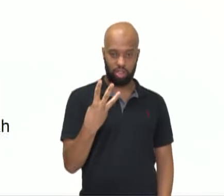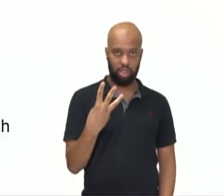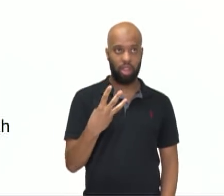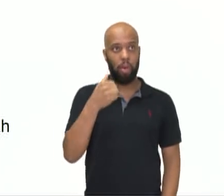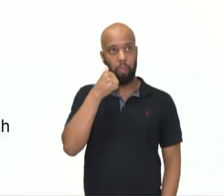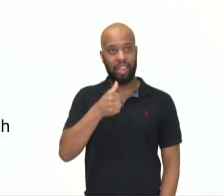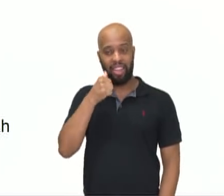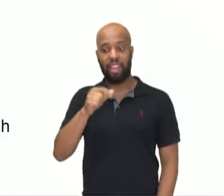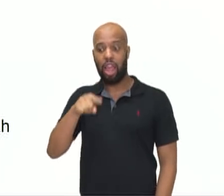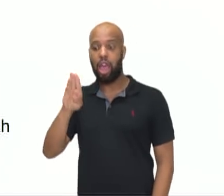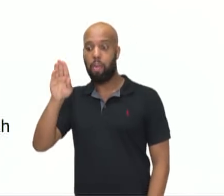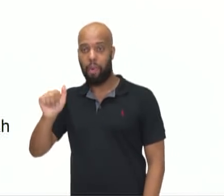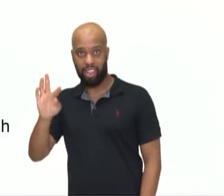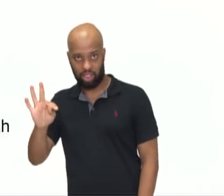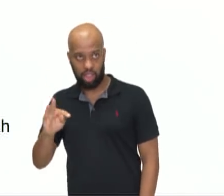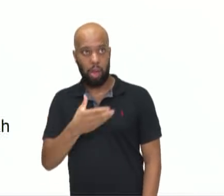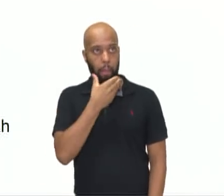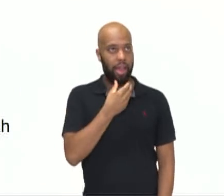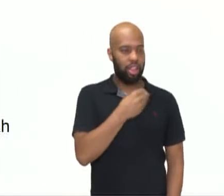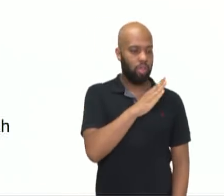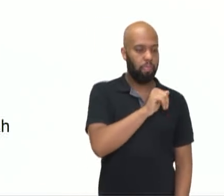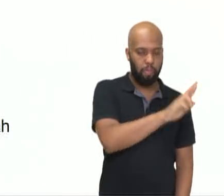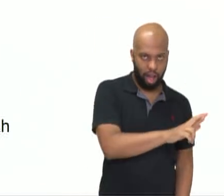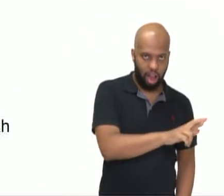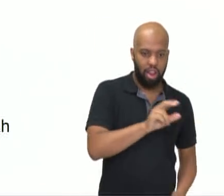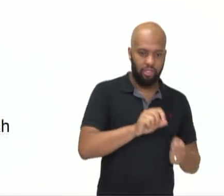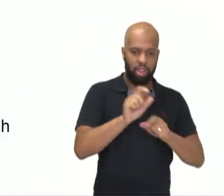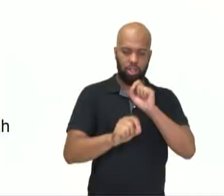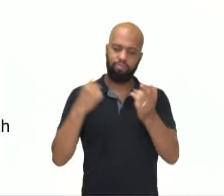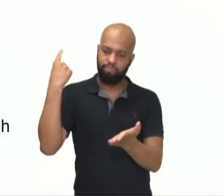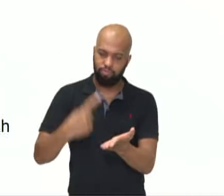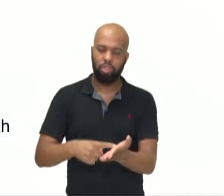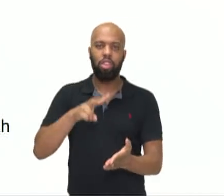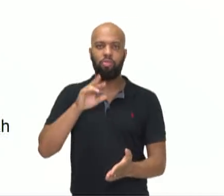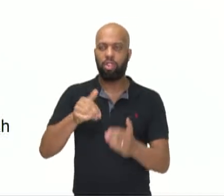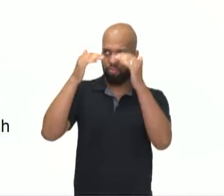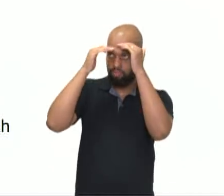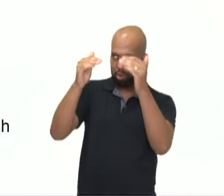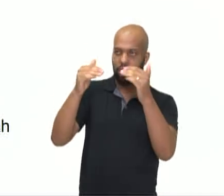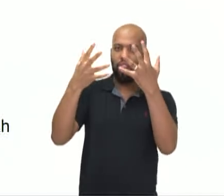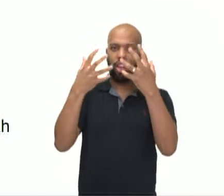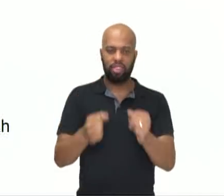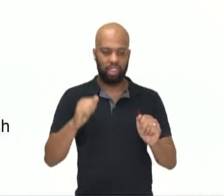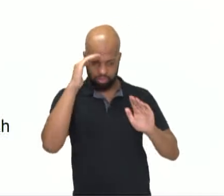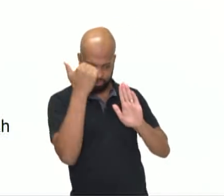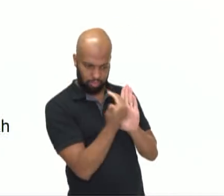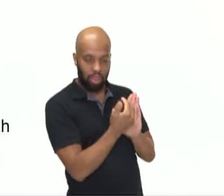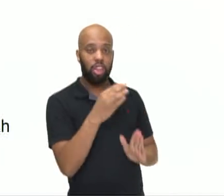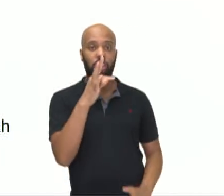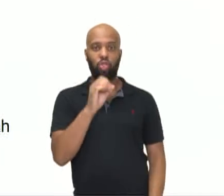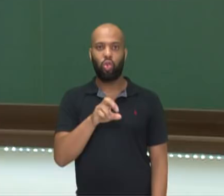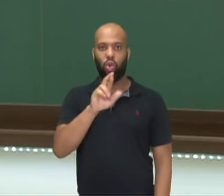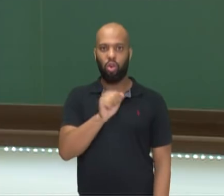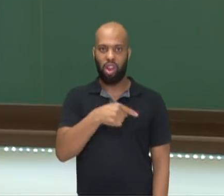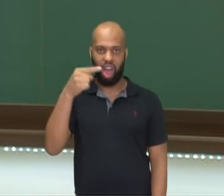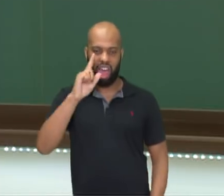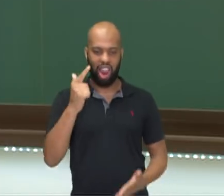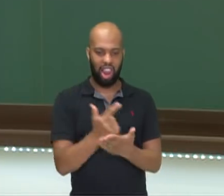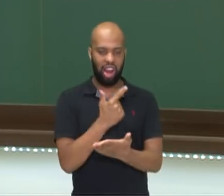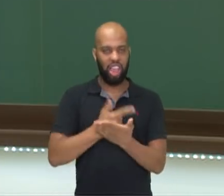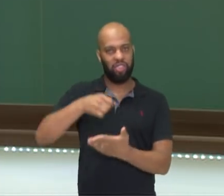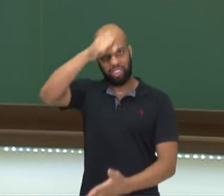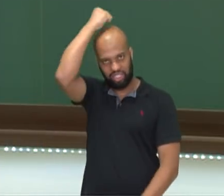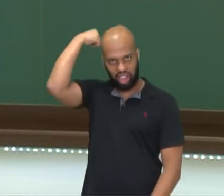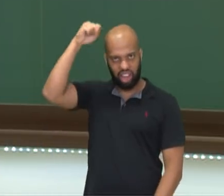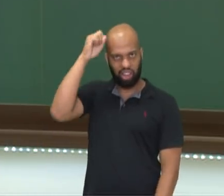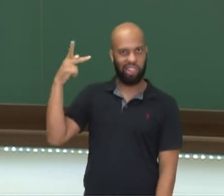Bat Mitzvah, 12 anos, fazem um pacto de obedecer os mandamentos do Torá. Então, é comum a leitura do Torá.